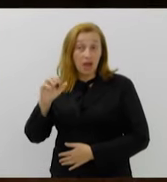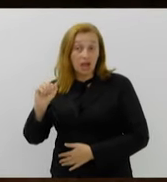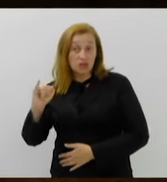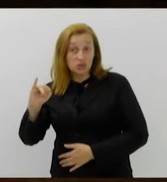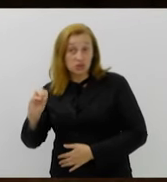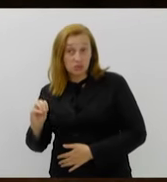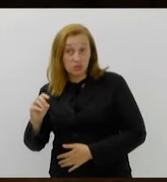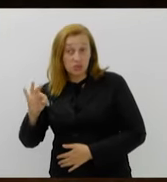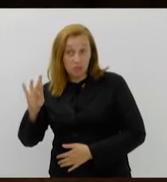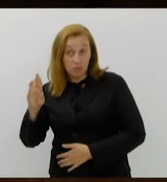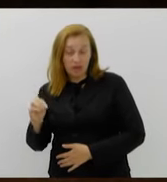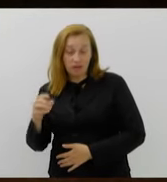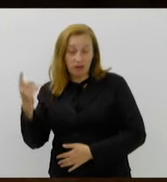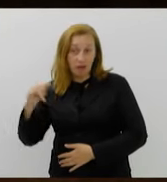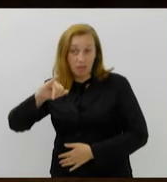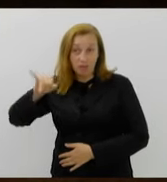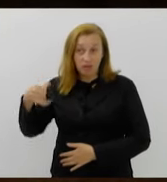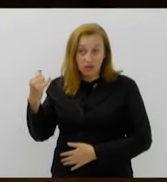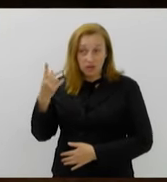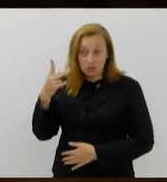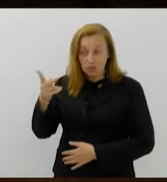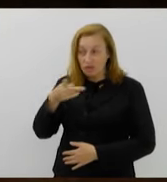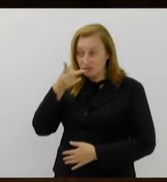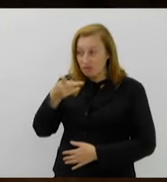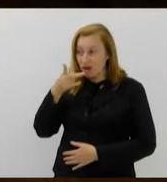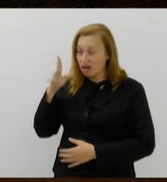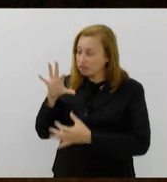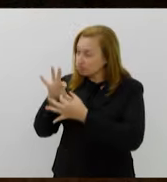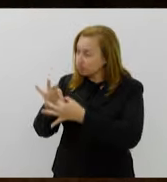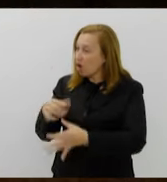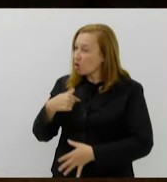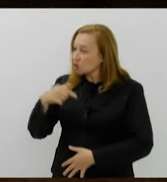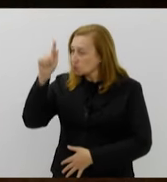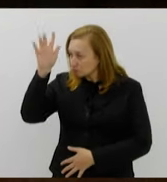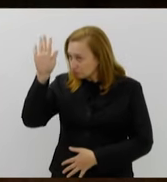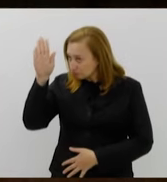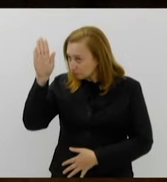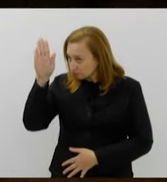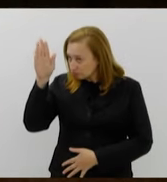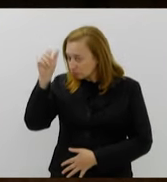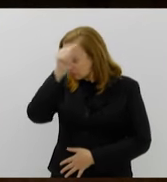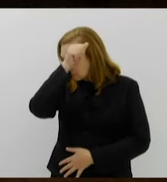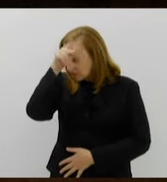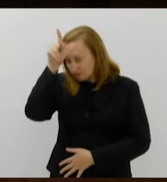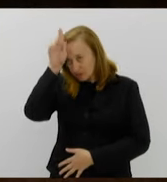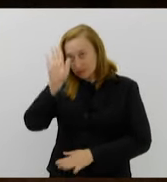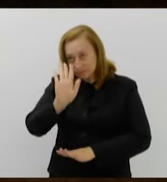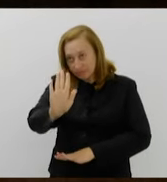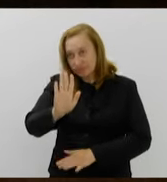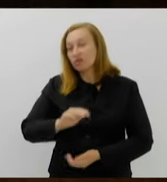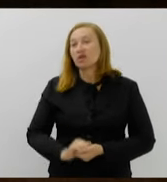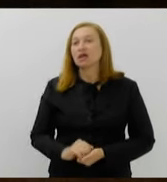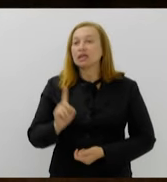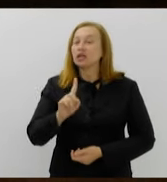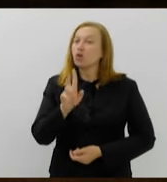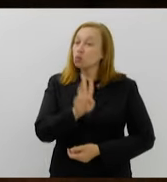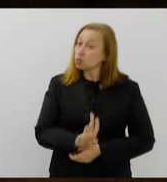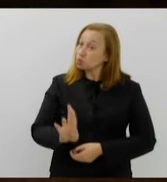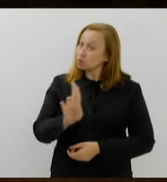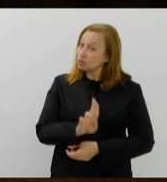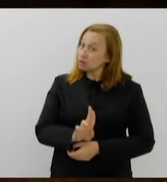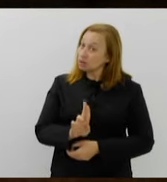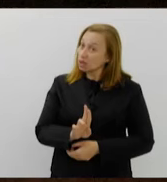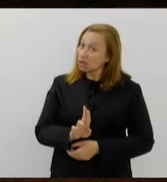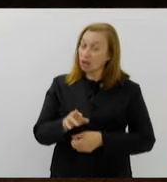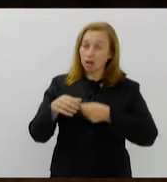a fala de vossa excelência e tenho tido zelo uma vez que sou o candidato nesse pleito a não utilizar o microfone de a parte ou